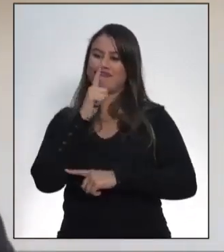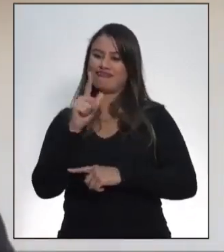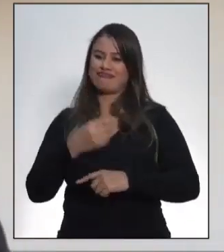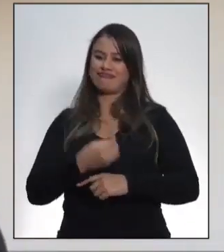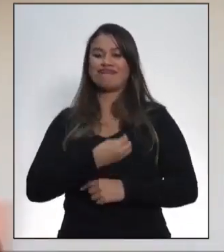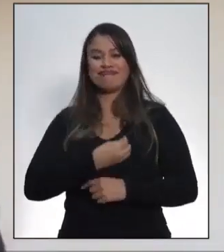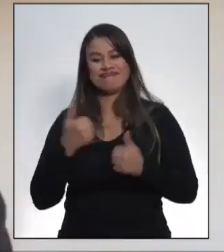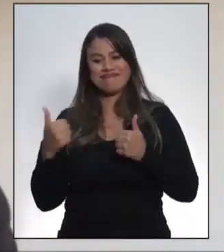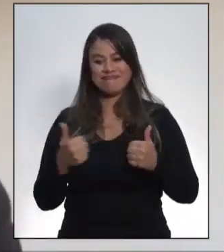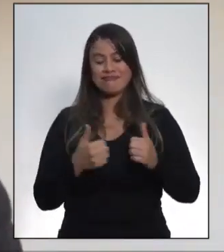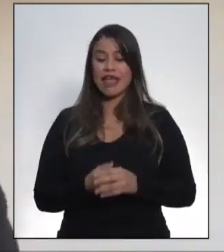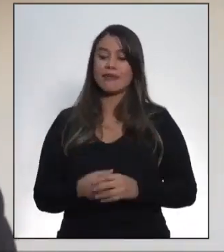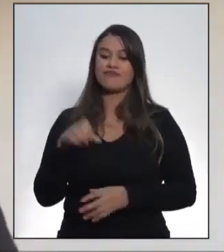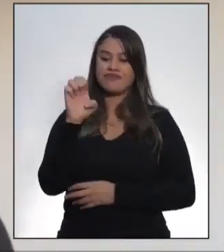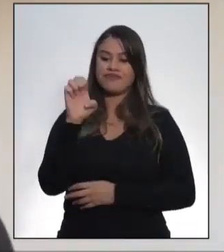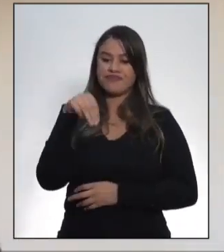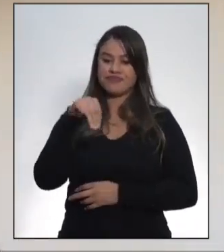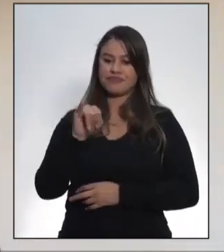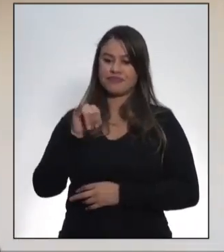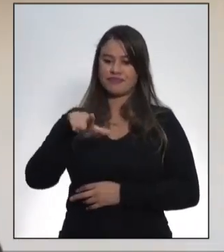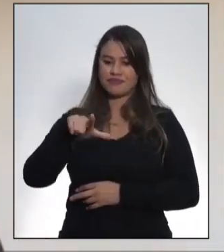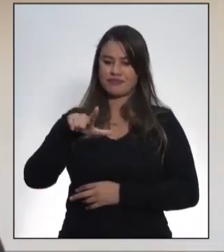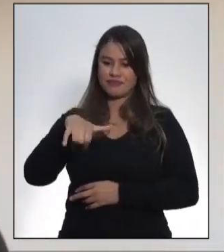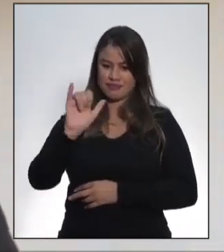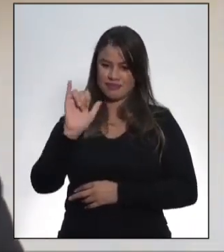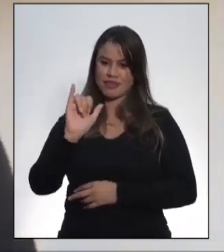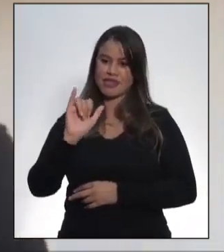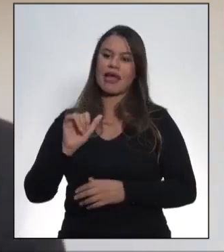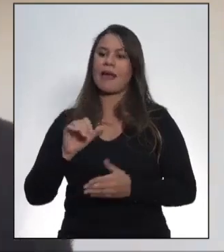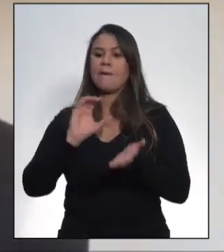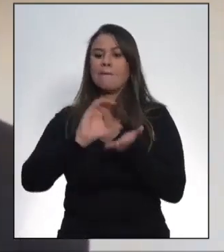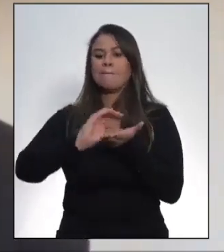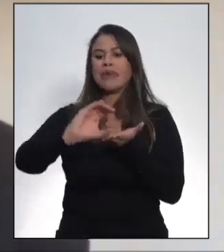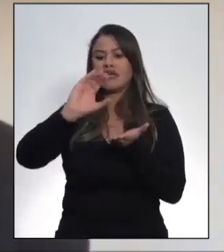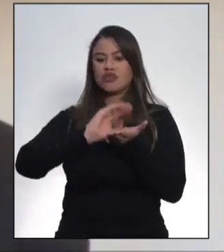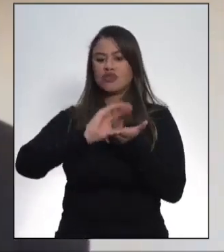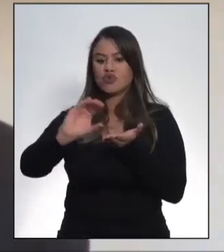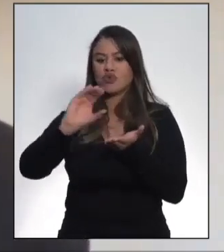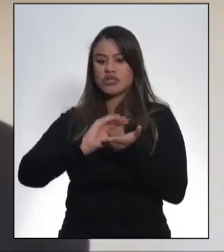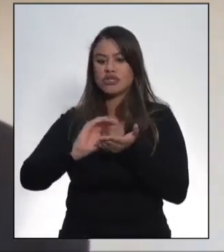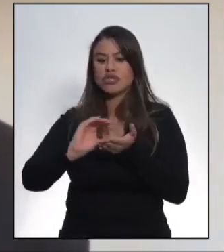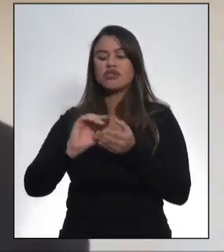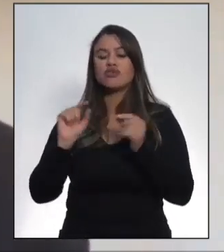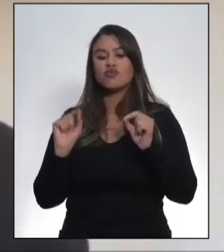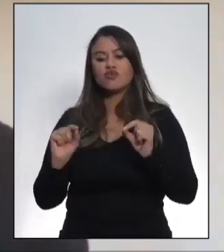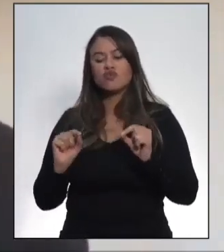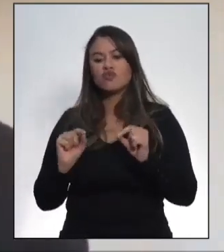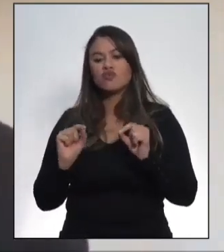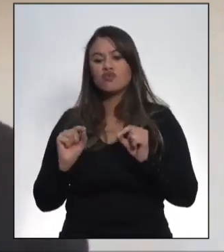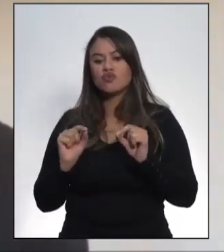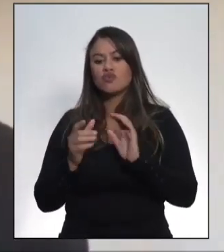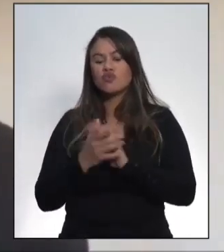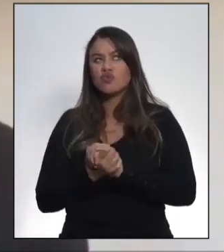também perguntou, a Emily Gabriele perguntou sobre patrocínio. Patrocínios, Emily, são